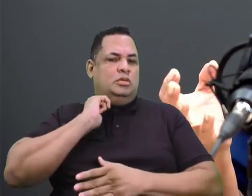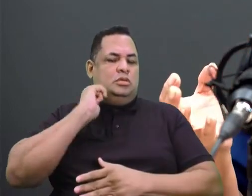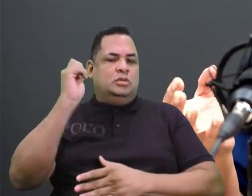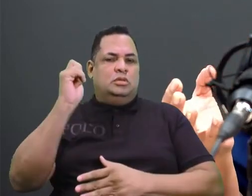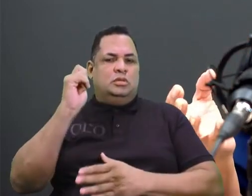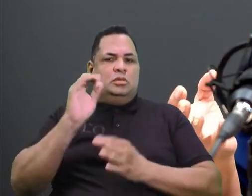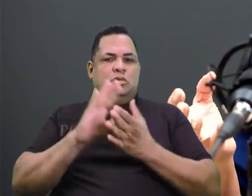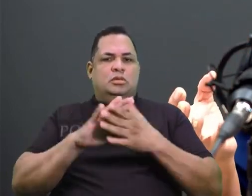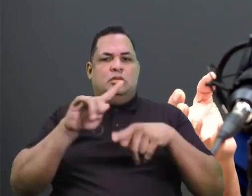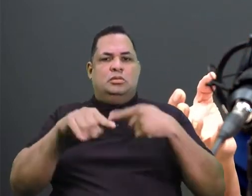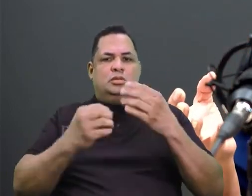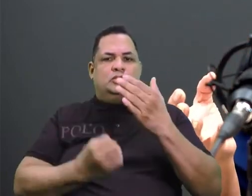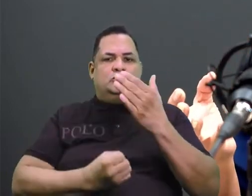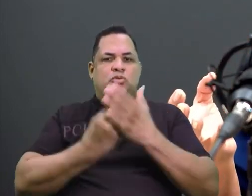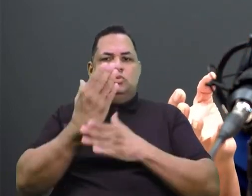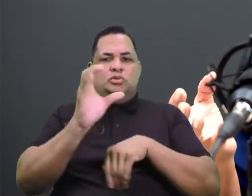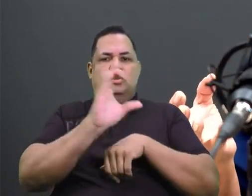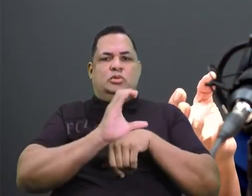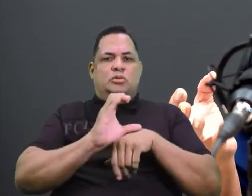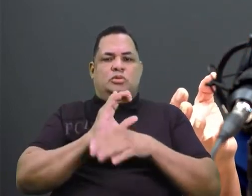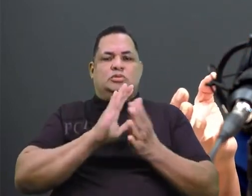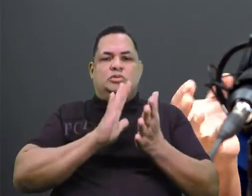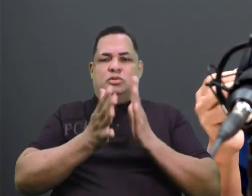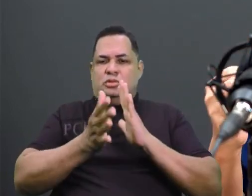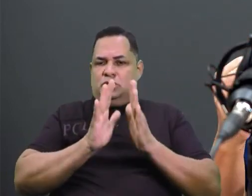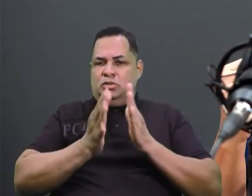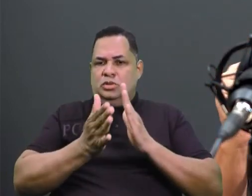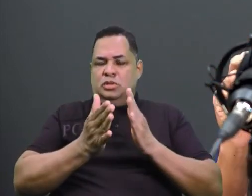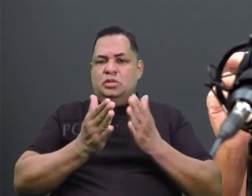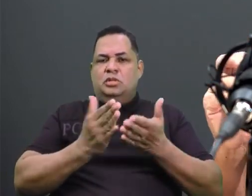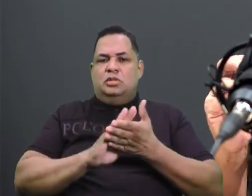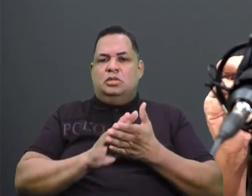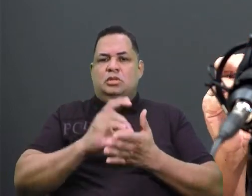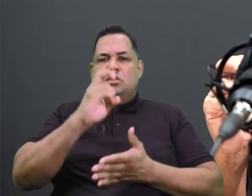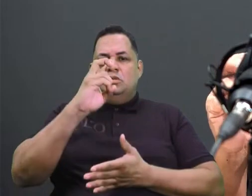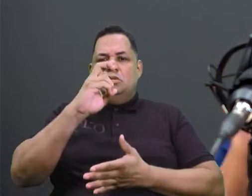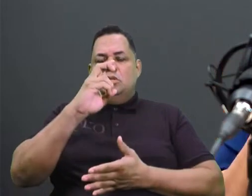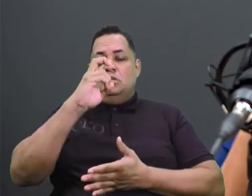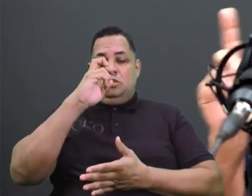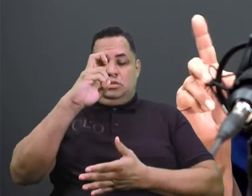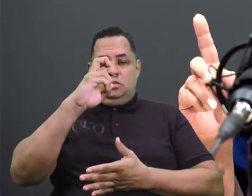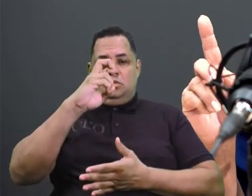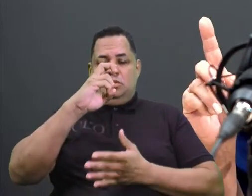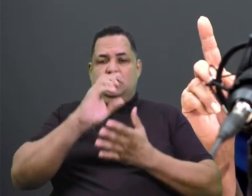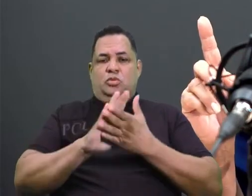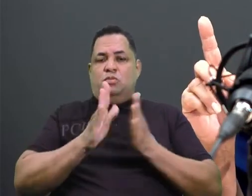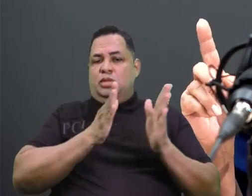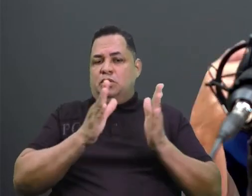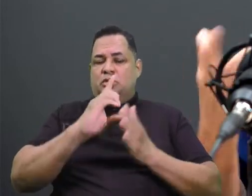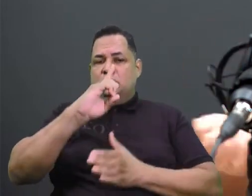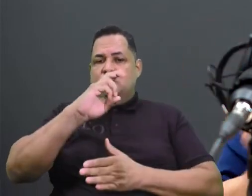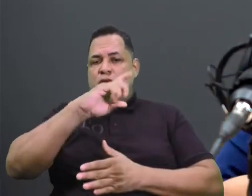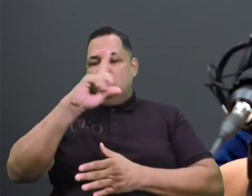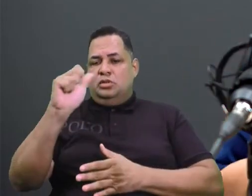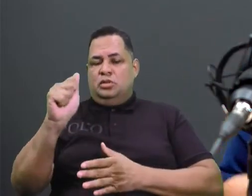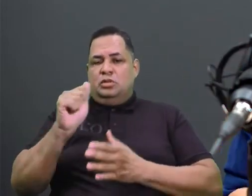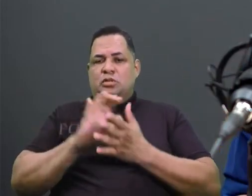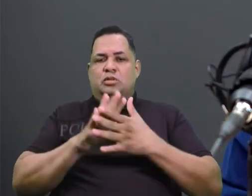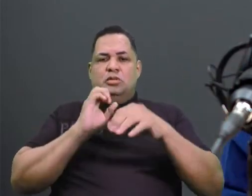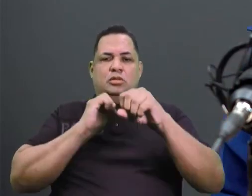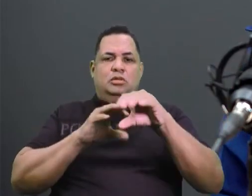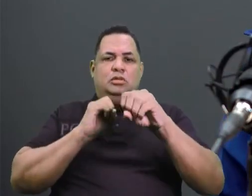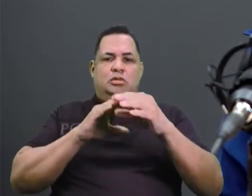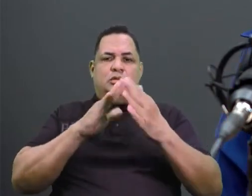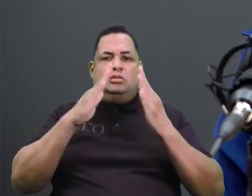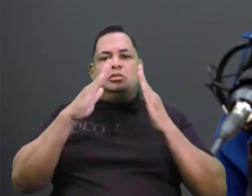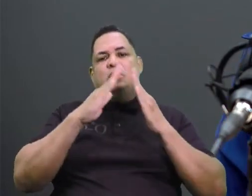foi criado um curso de língua de sinais de 5 dias para os professores do 21 de Abril ministrarem